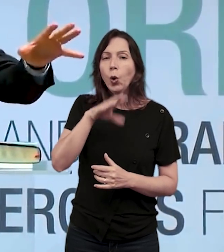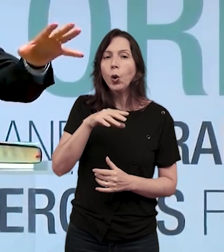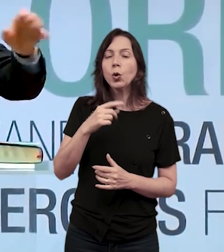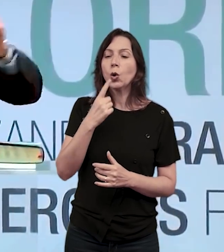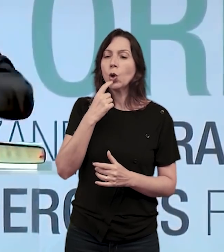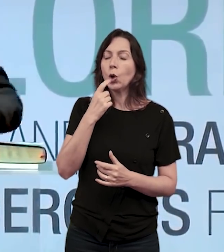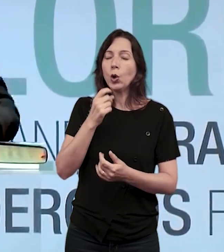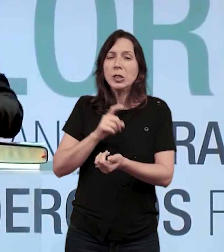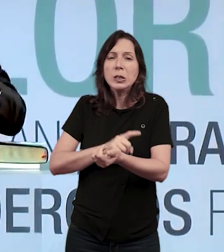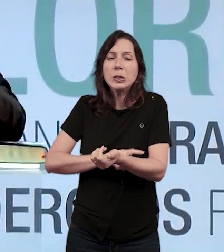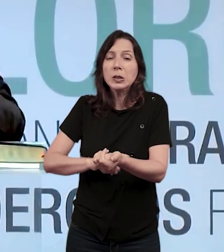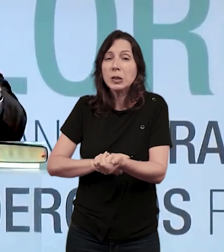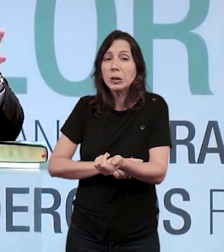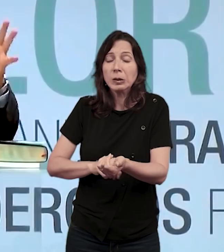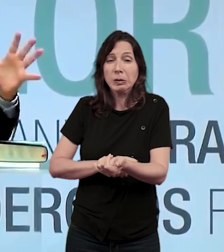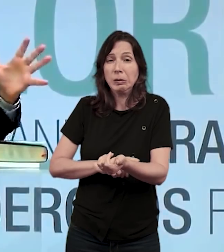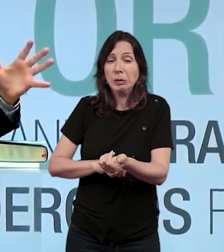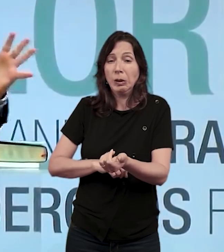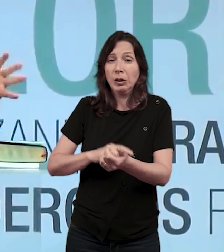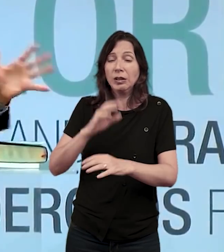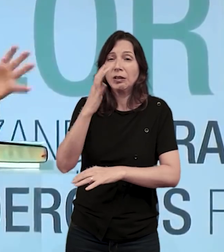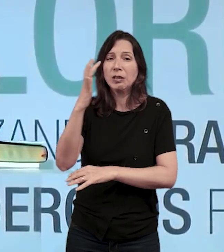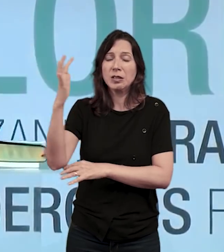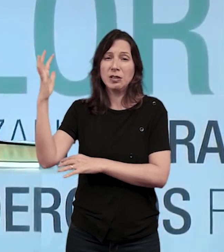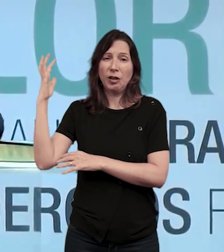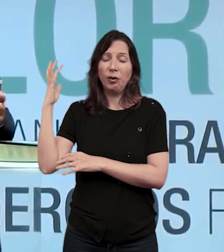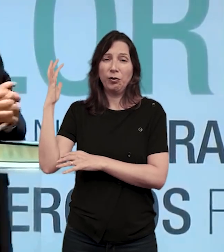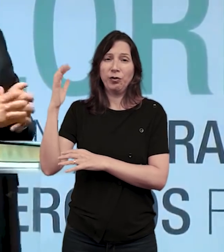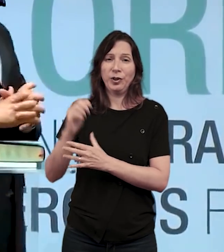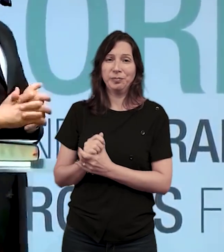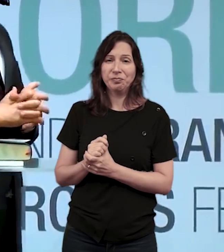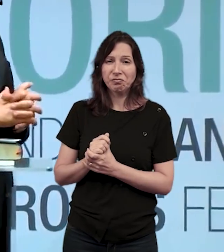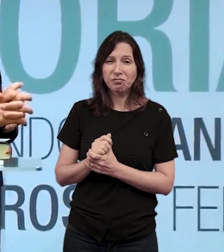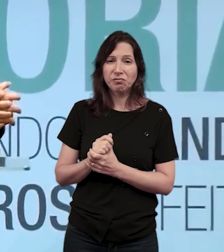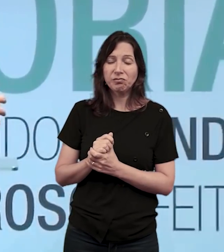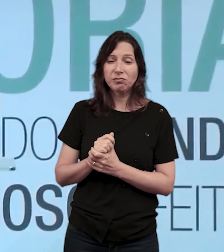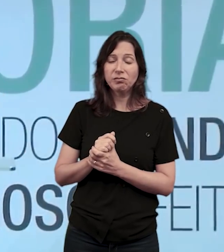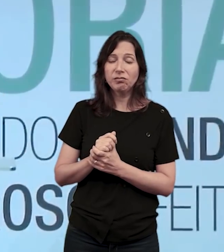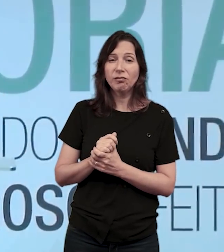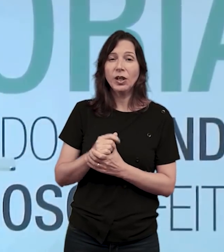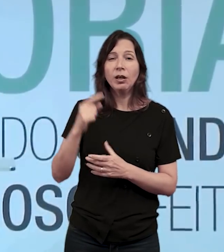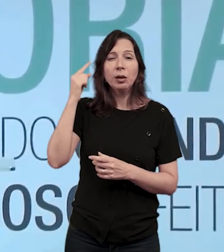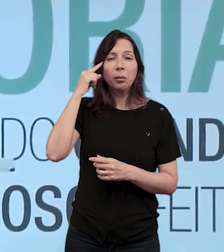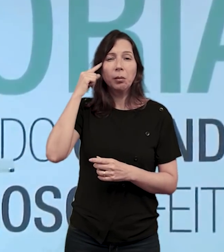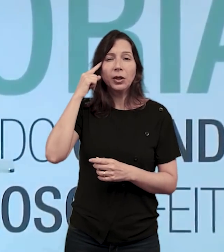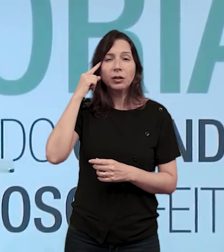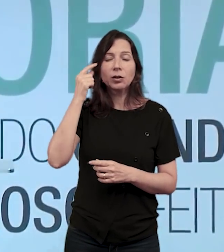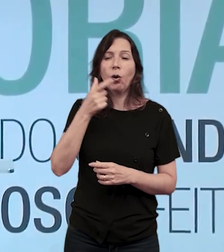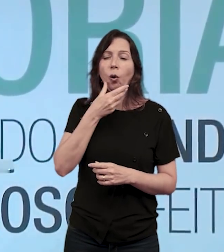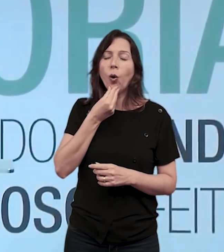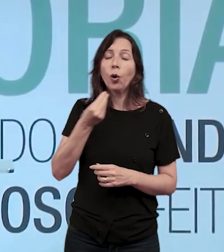14 anos atrás de grades, de prisões terríveis, imundas.